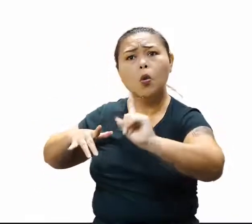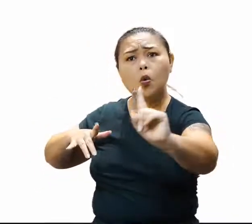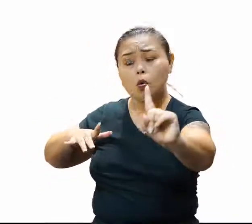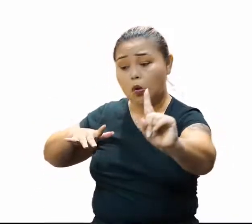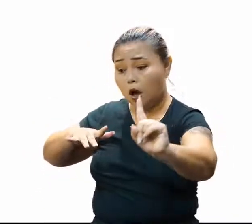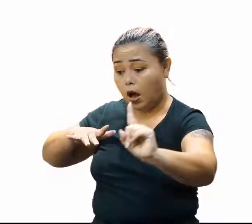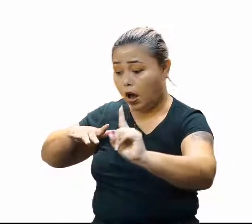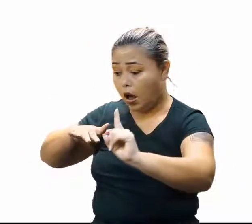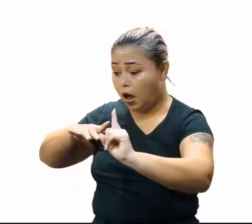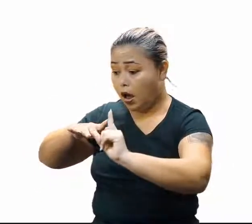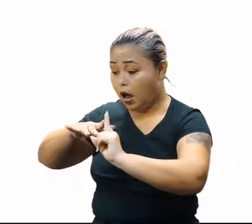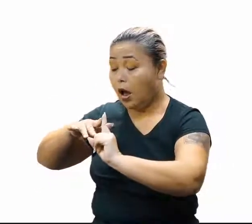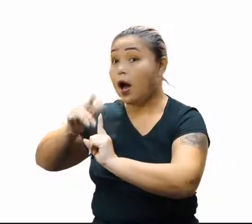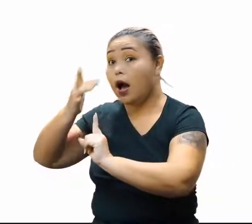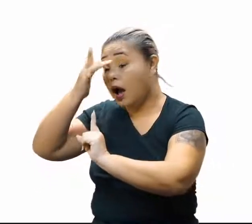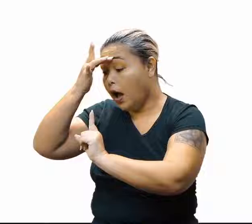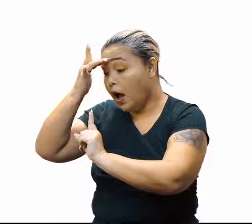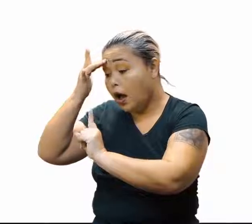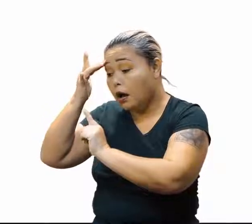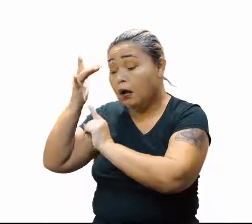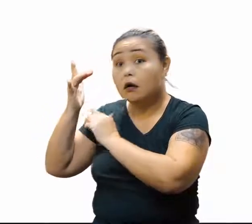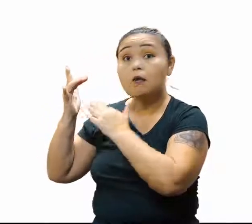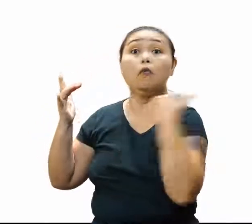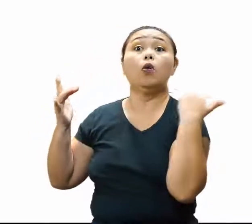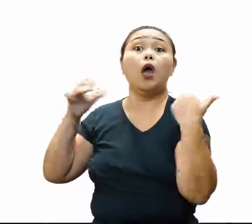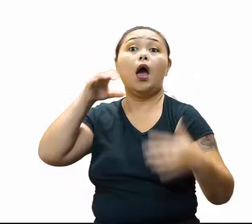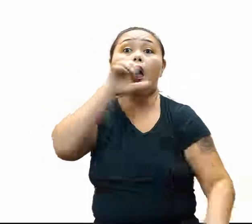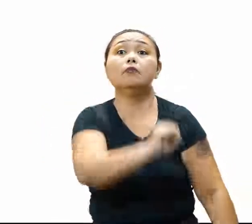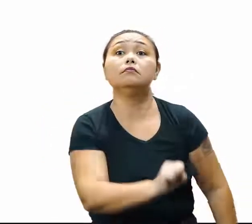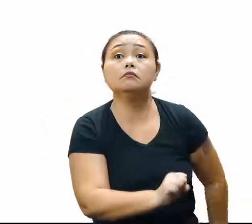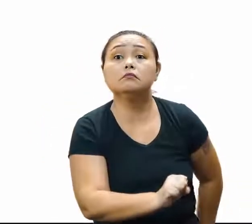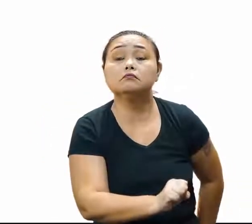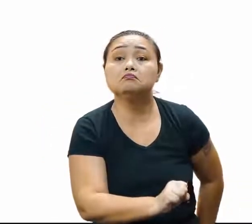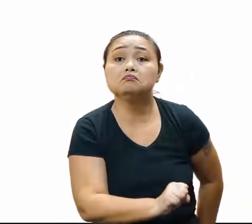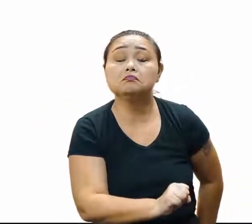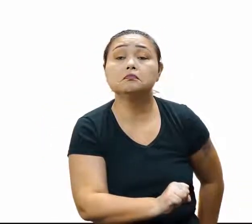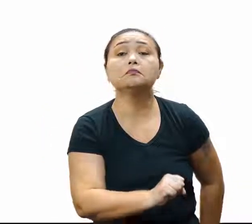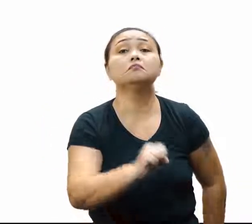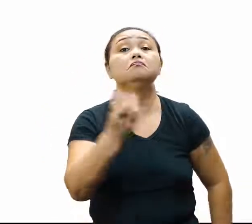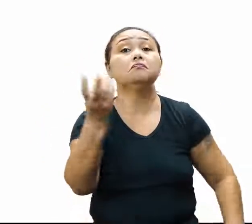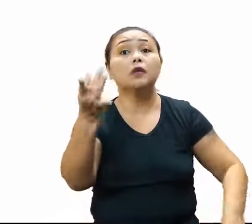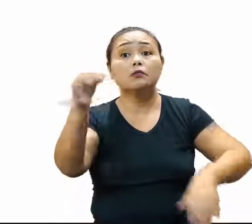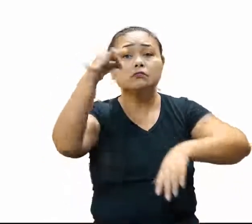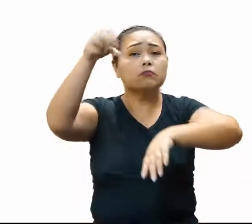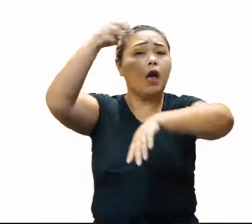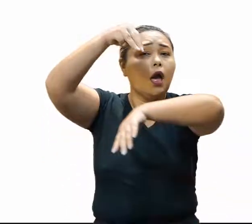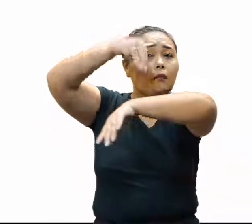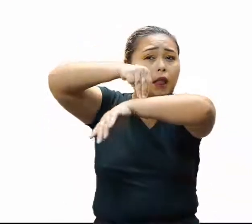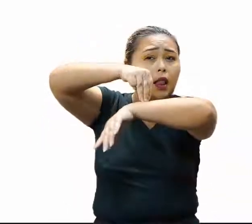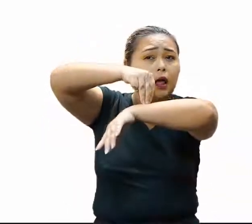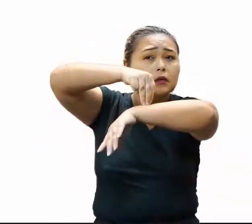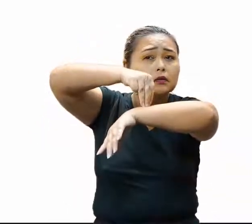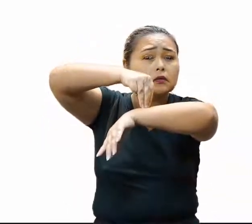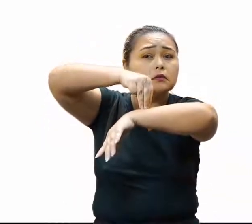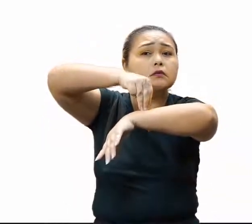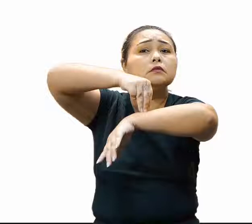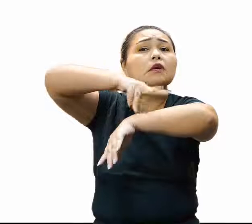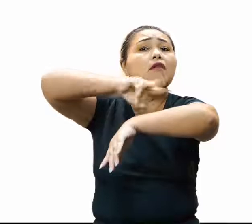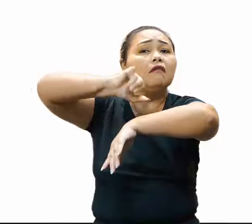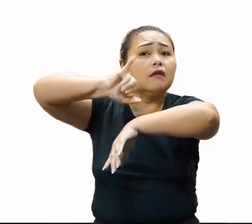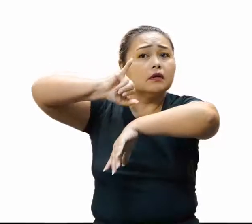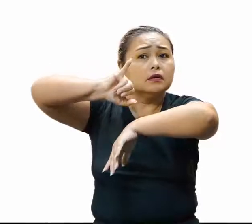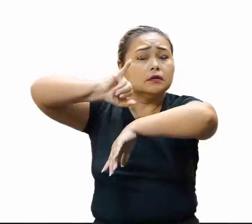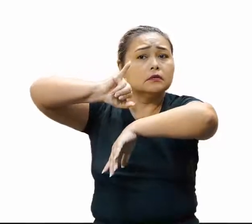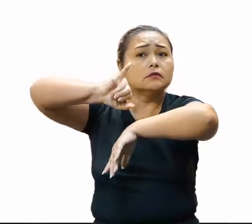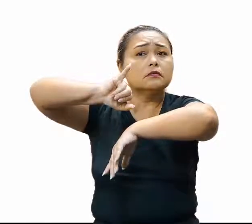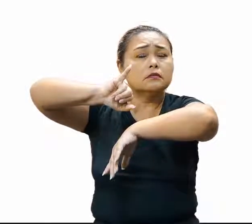Morriam muito rápido. Então, assim, a malária vai ser um